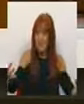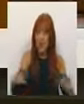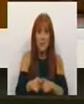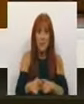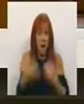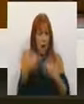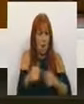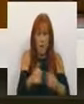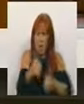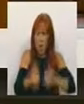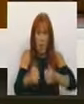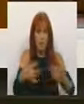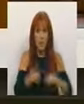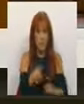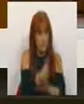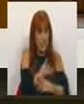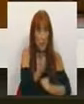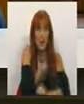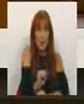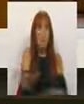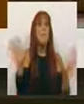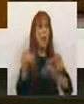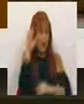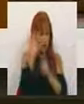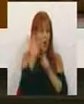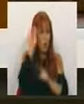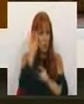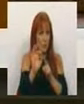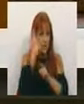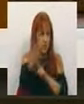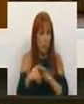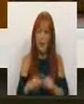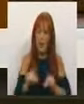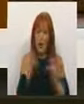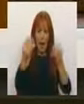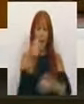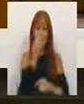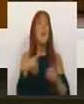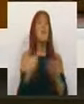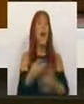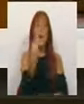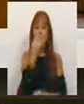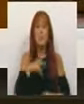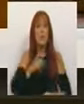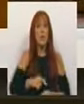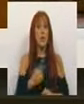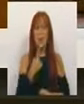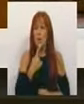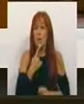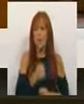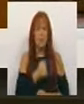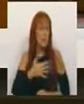limitar a competitividade dos territórios mais uma recomendação pelo vara gastronomia beleza que é um autêntico